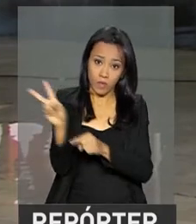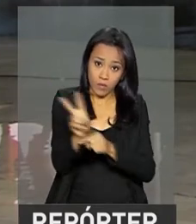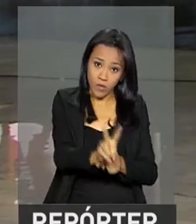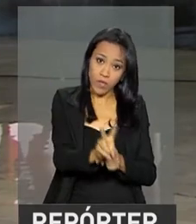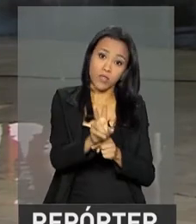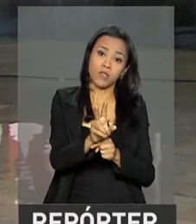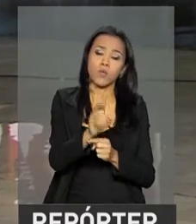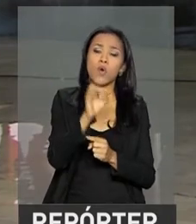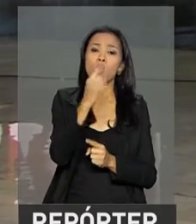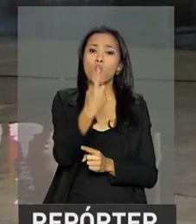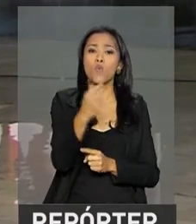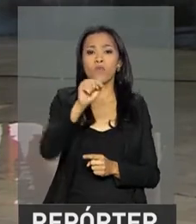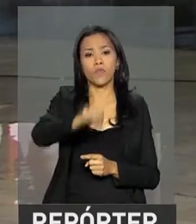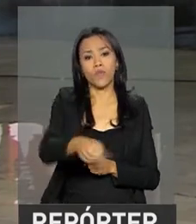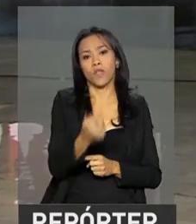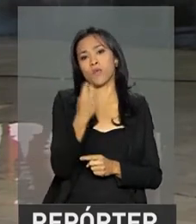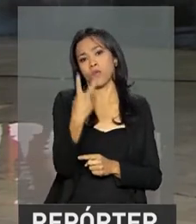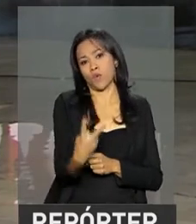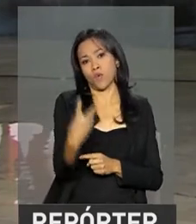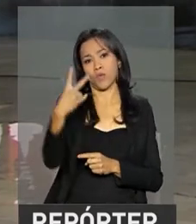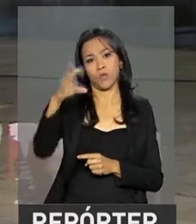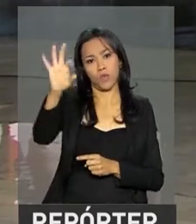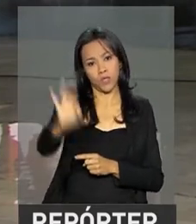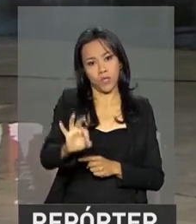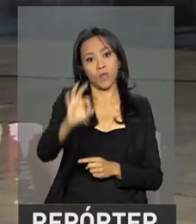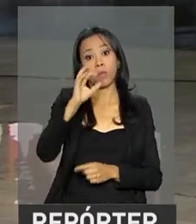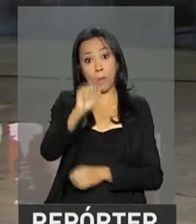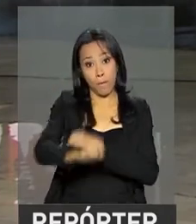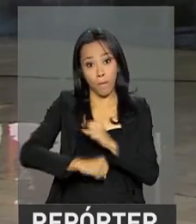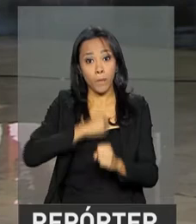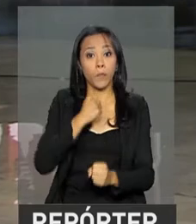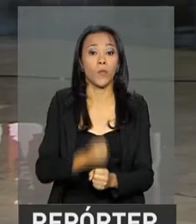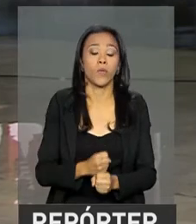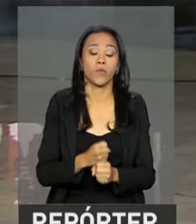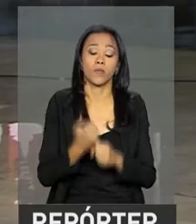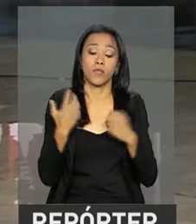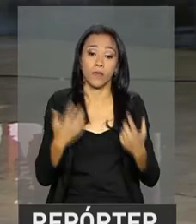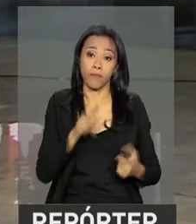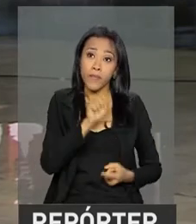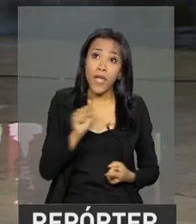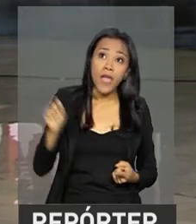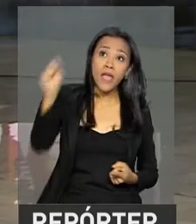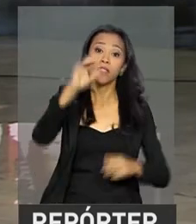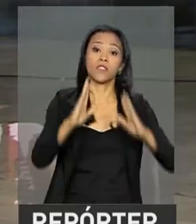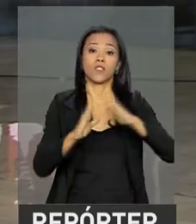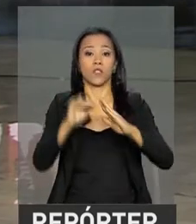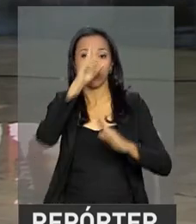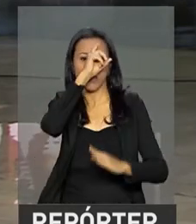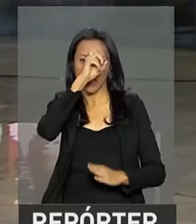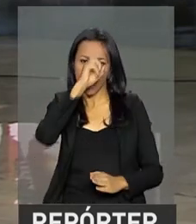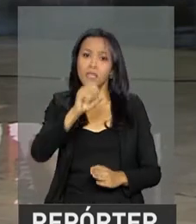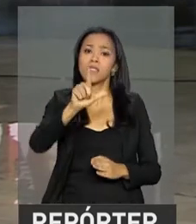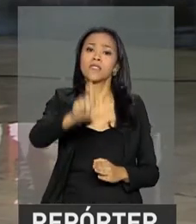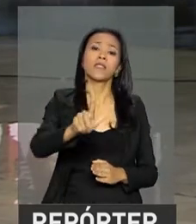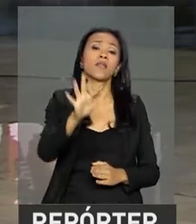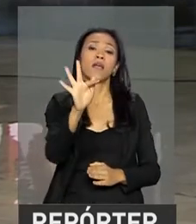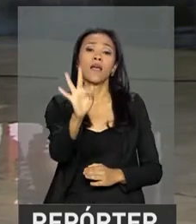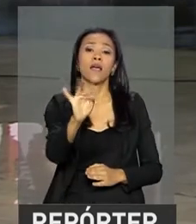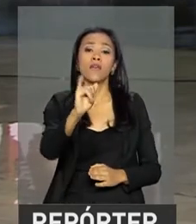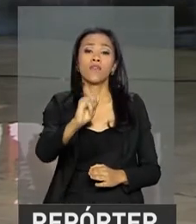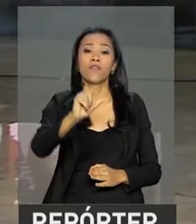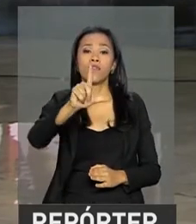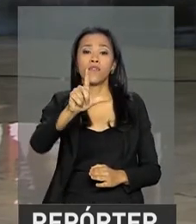máximos de 1,2% ao ano. Olha, Carol, esses hospitais são importantes para o país. A